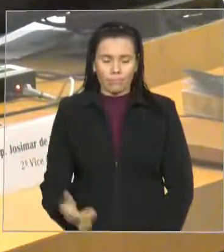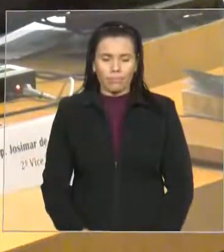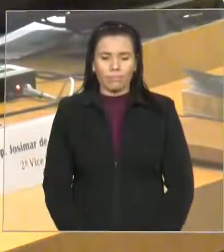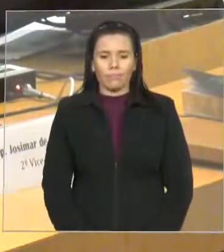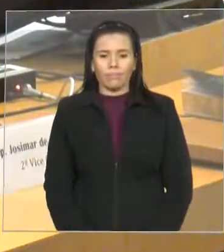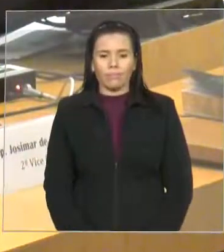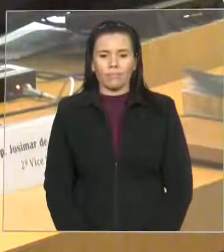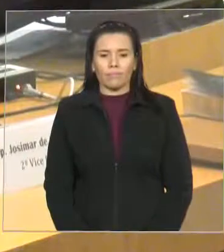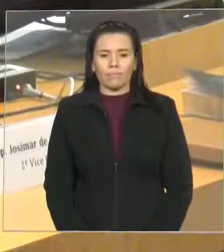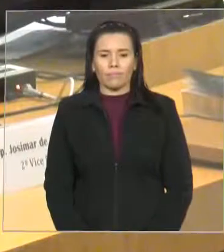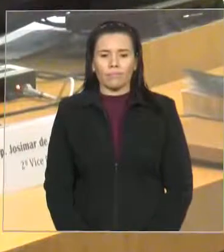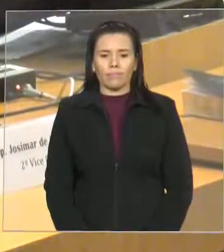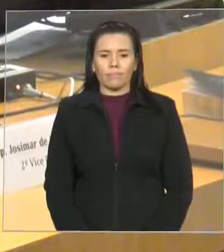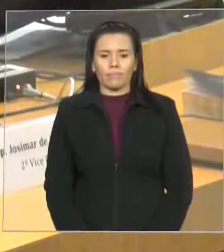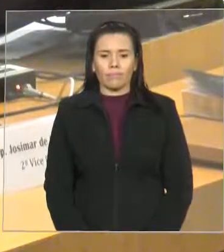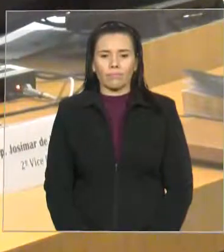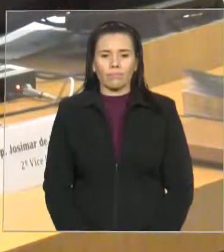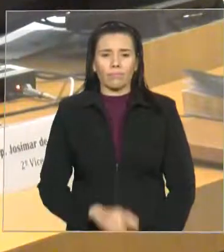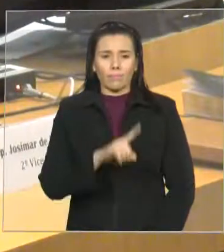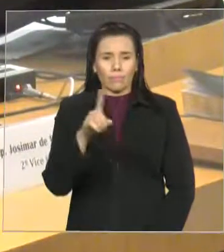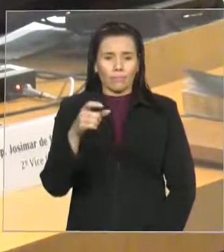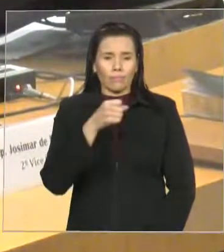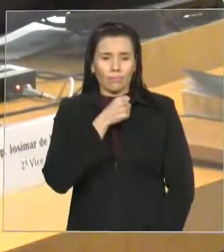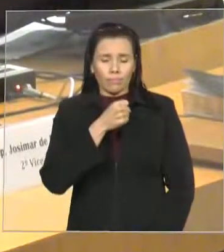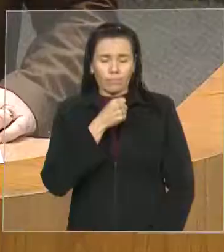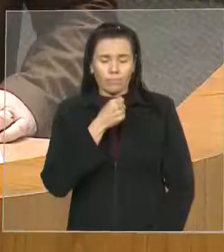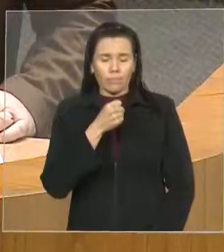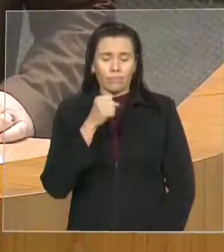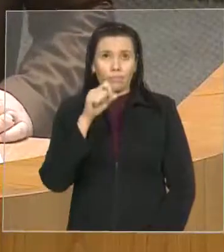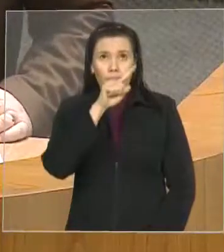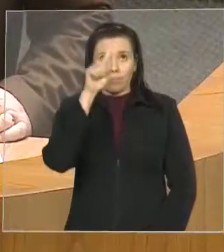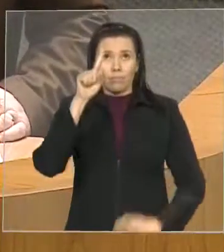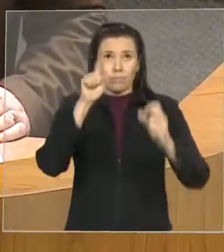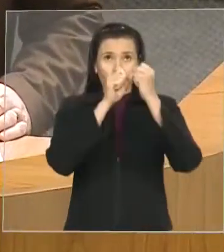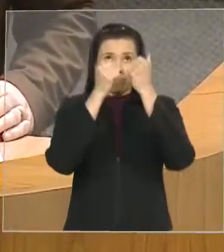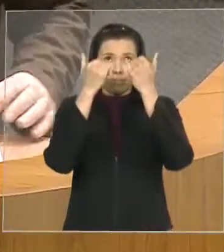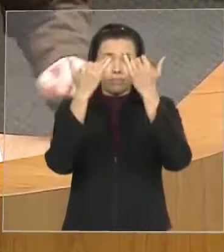senhoras e senhores do comitê de imprensa, galeria,